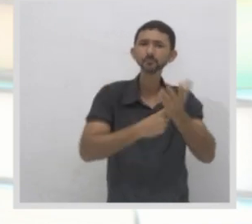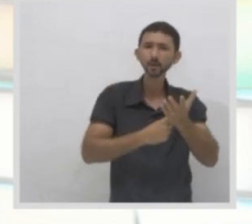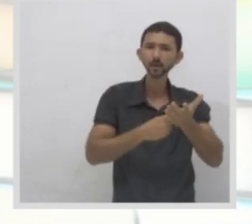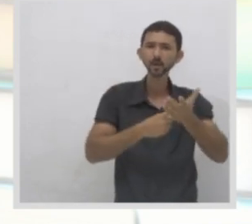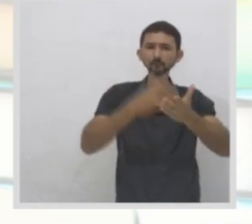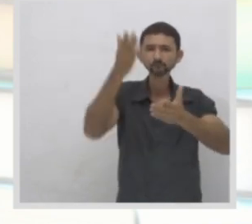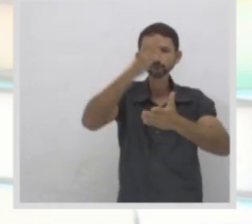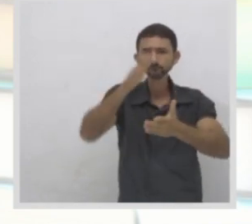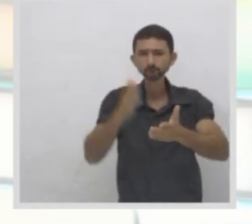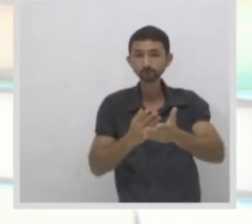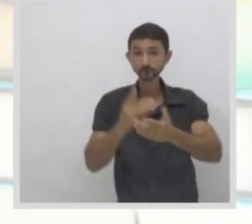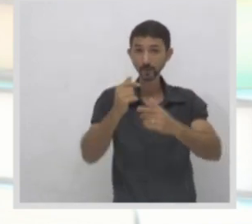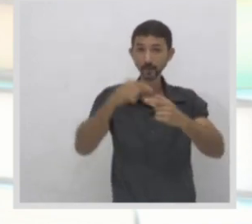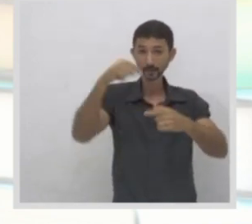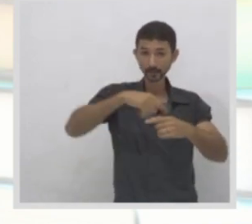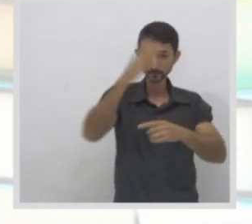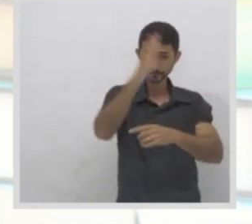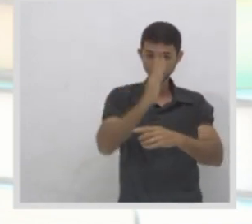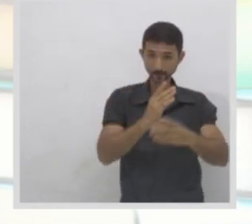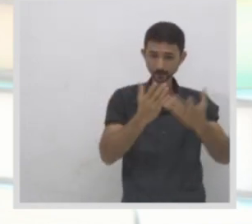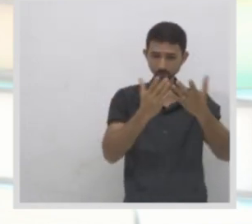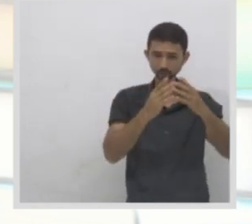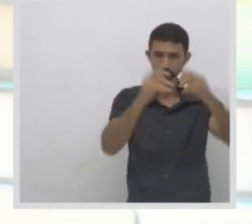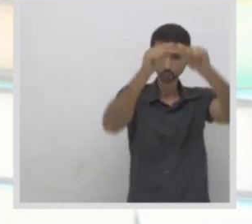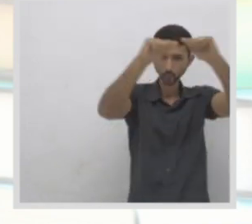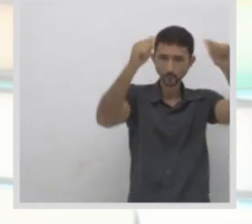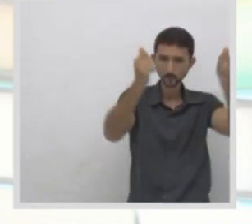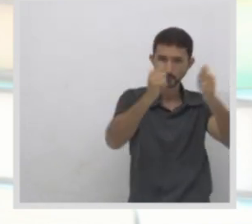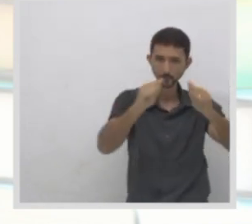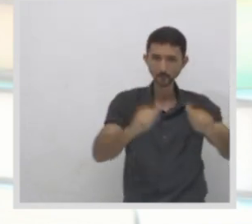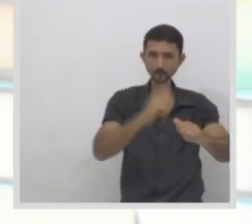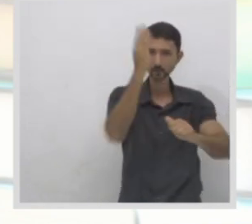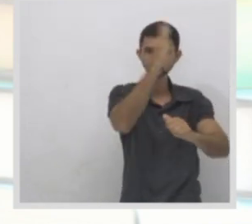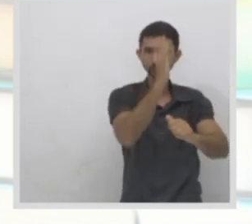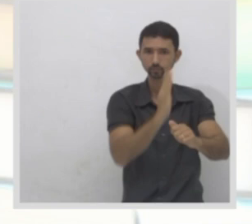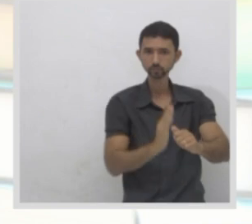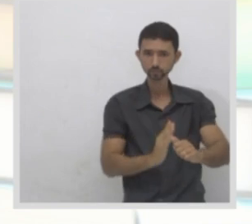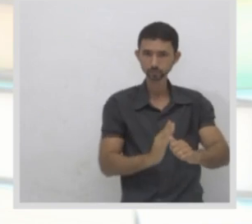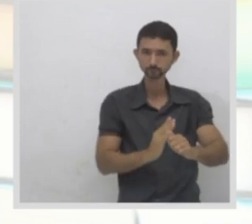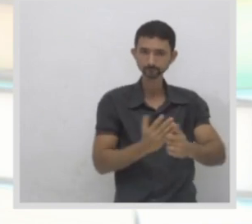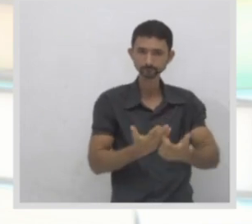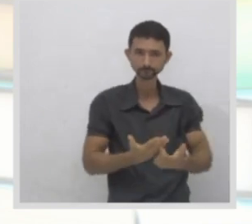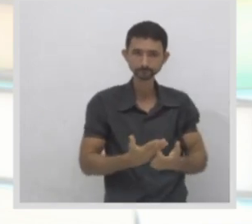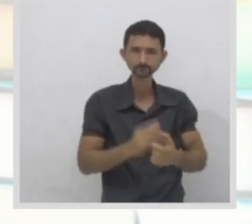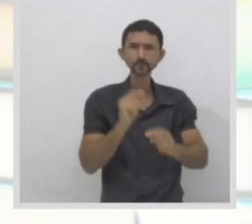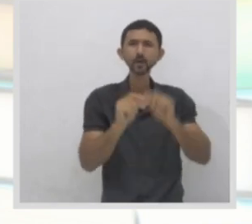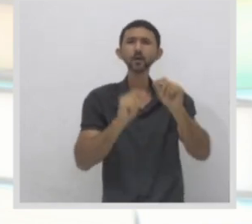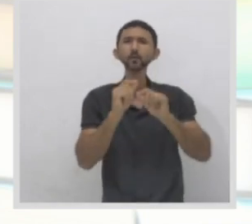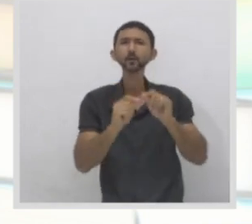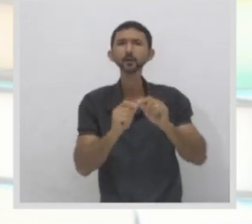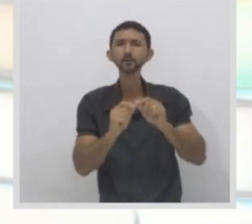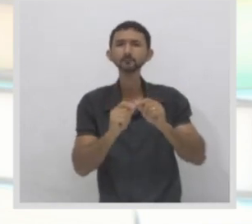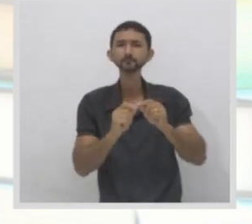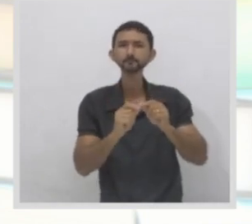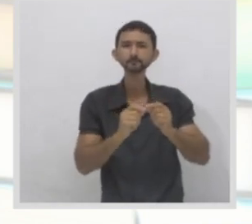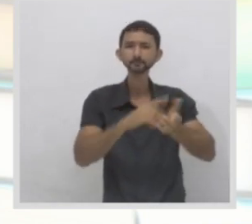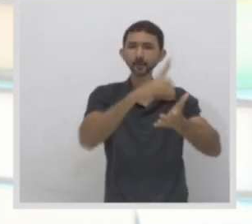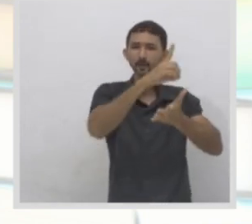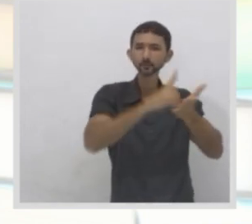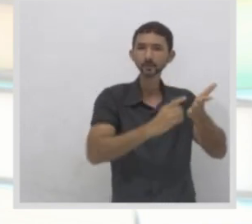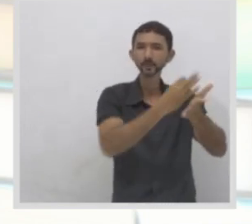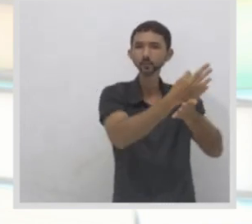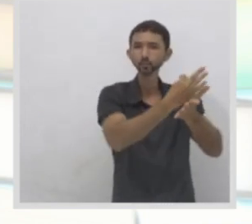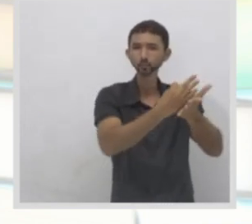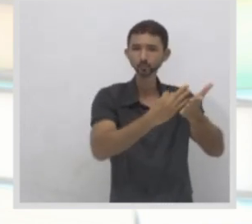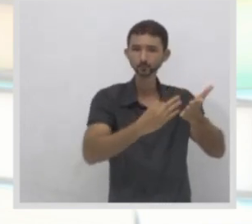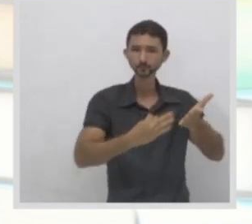fronteira brasileira, né, delimitada pela sua metrópole, né, foi o Tratado de Tordesilhas. É